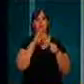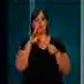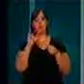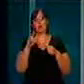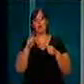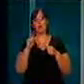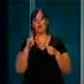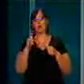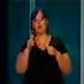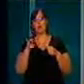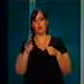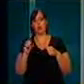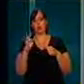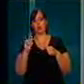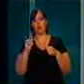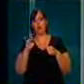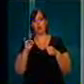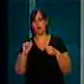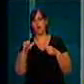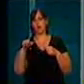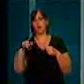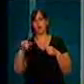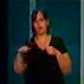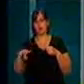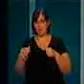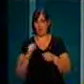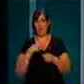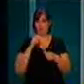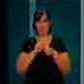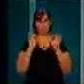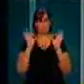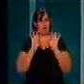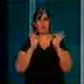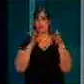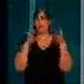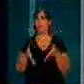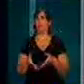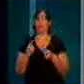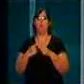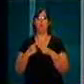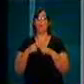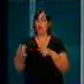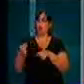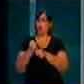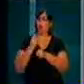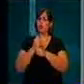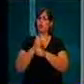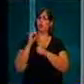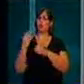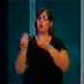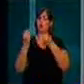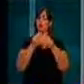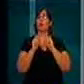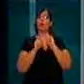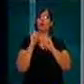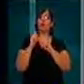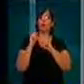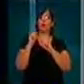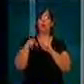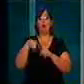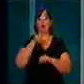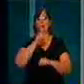que durante minha administração tenha sido feito sequer um único enterro, porque a obra apenas foi entregue na gestão do meu